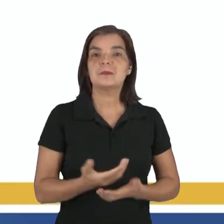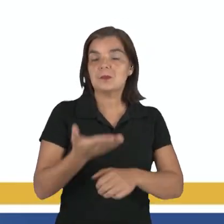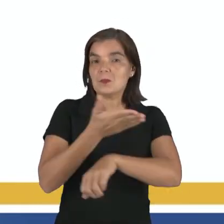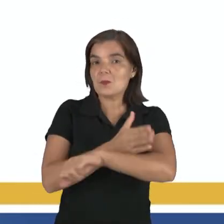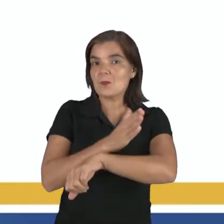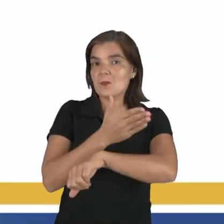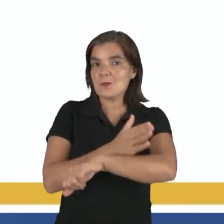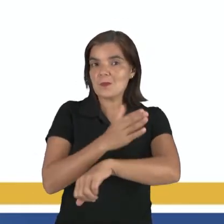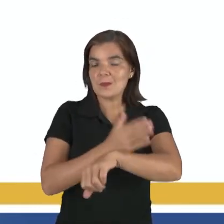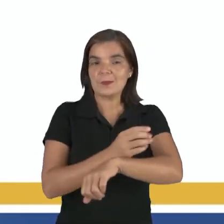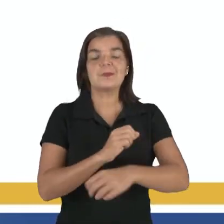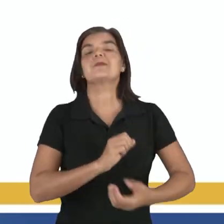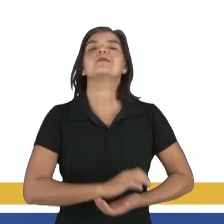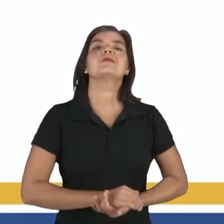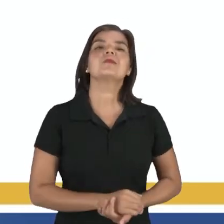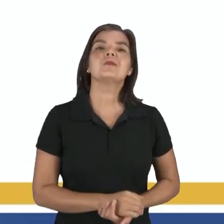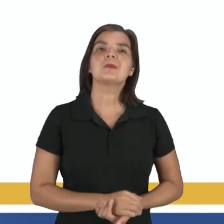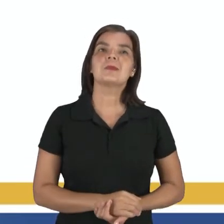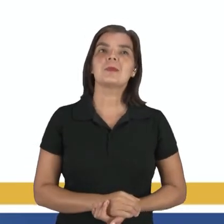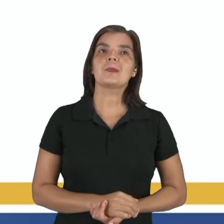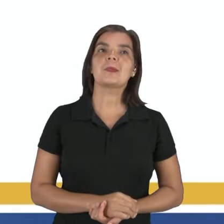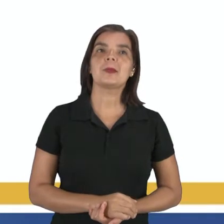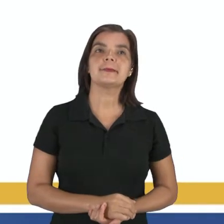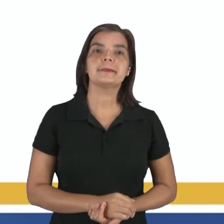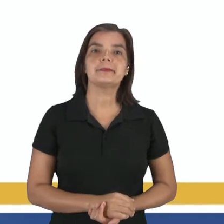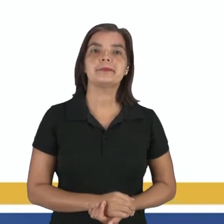e vamos agora a uma exercitando